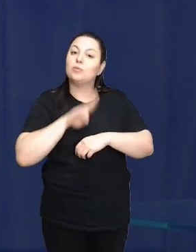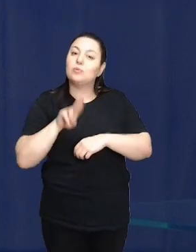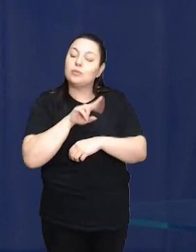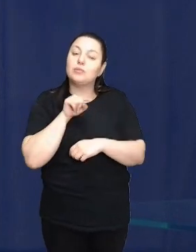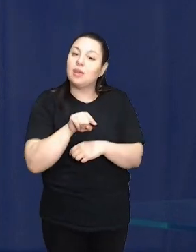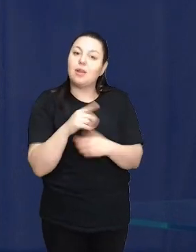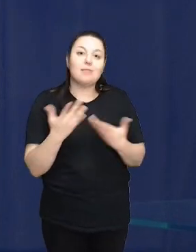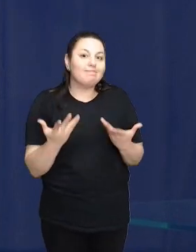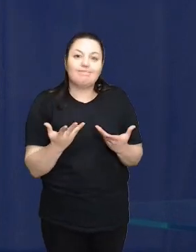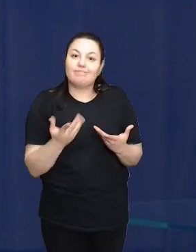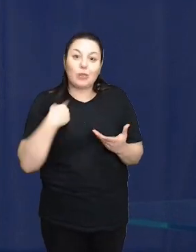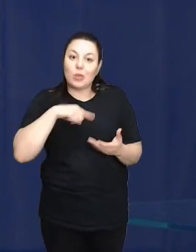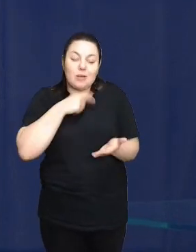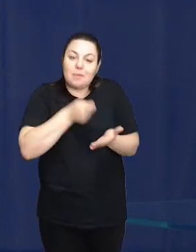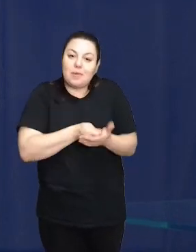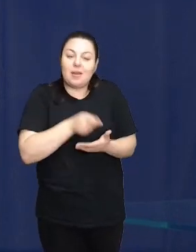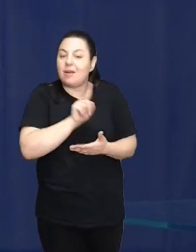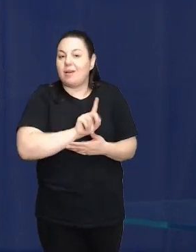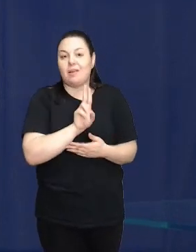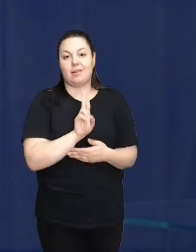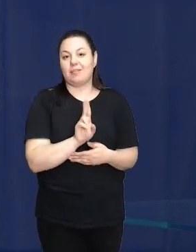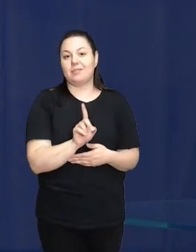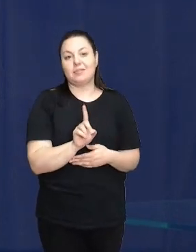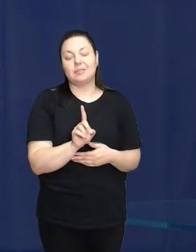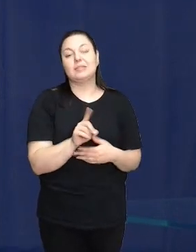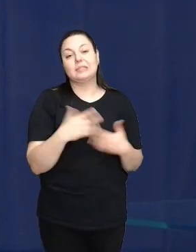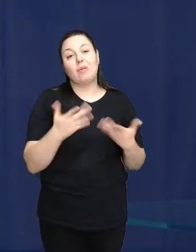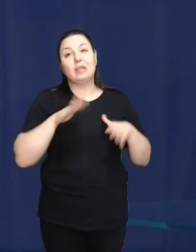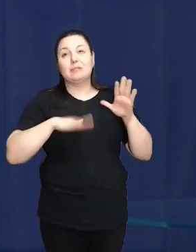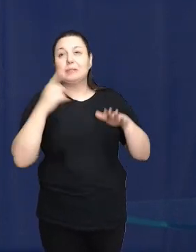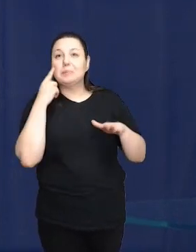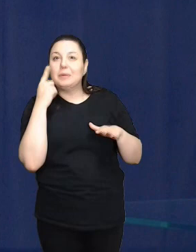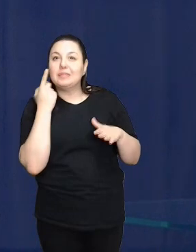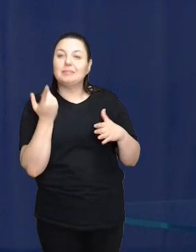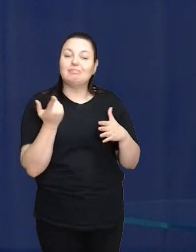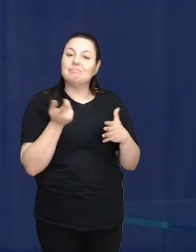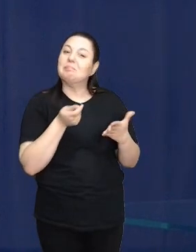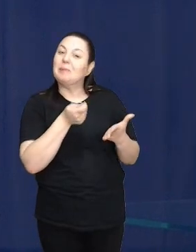não paga para usar essas redes. Talvez fosse até melhor pagar e saber um pouco mais